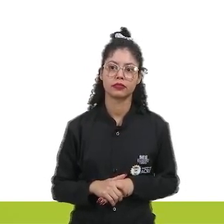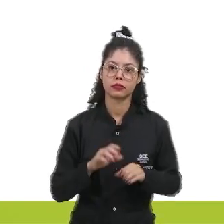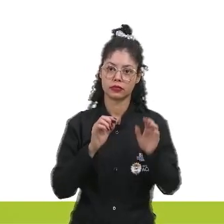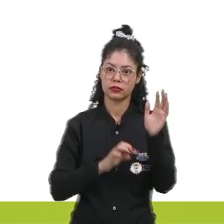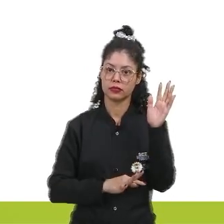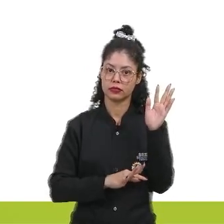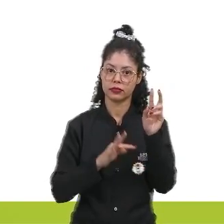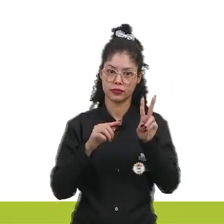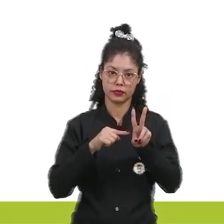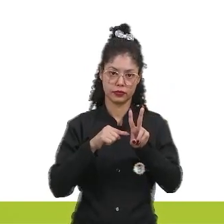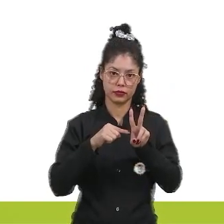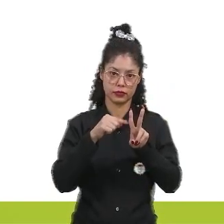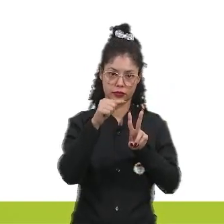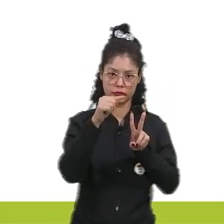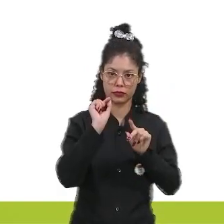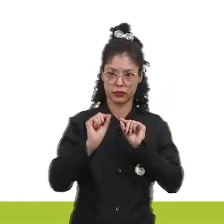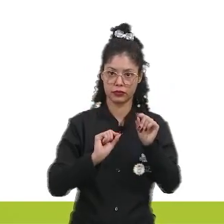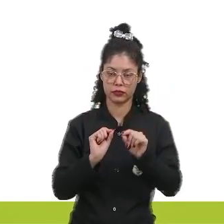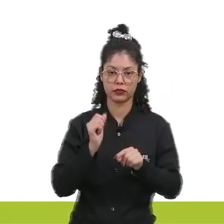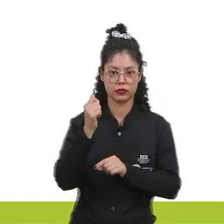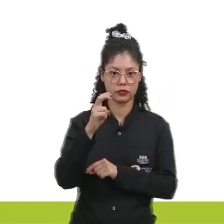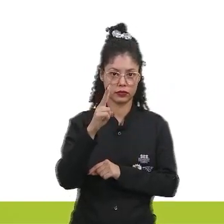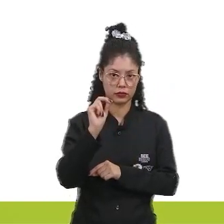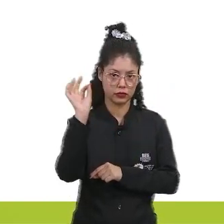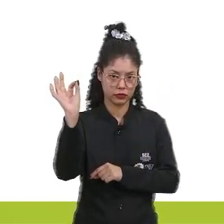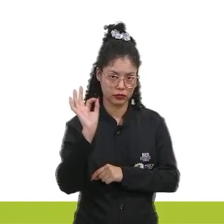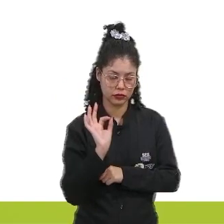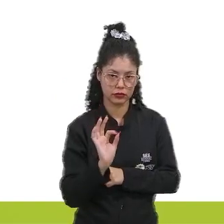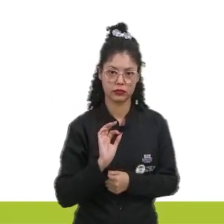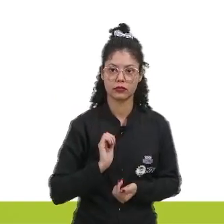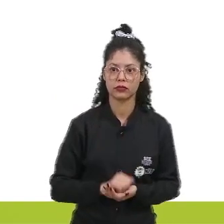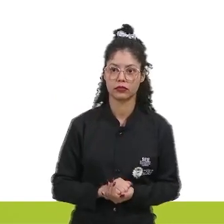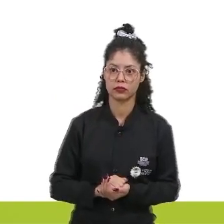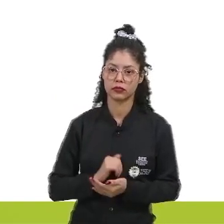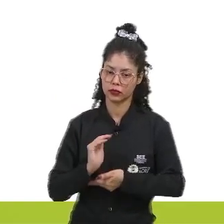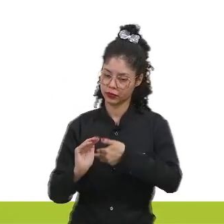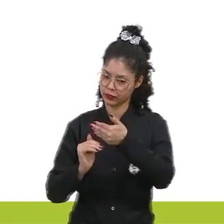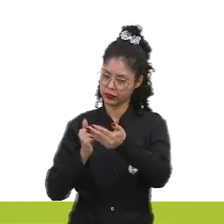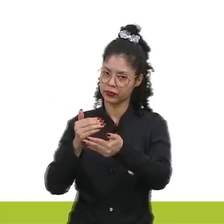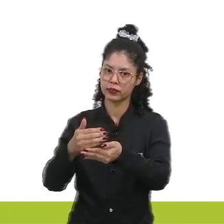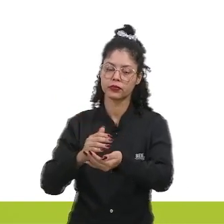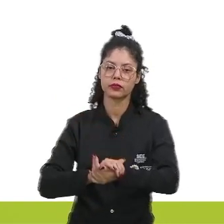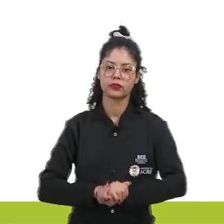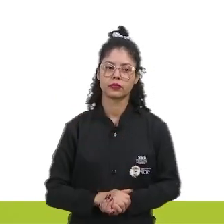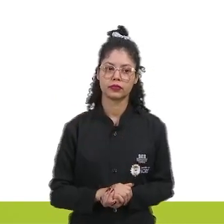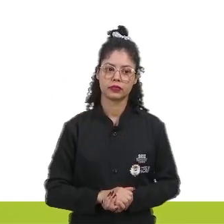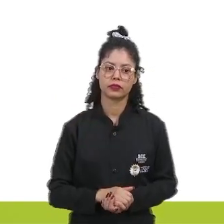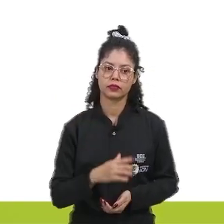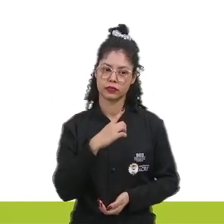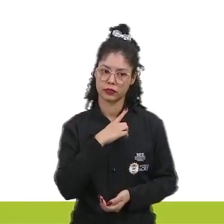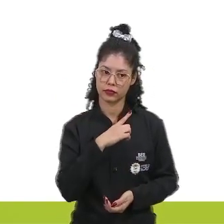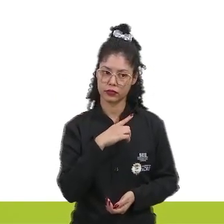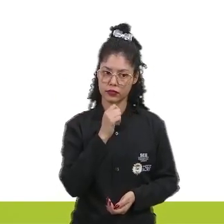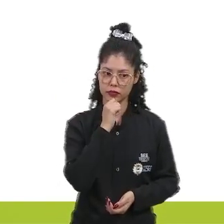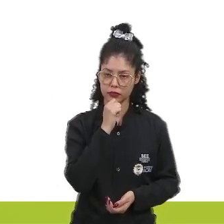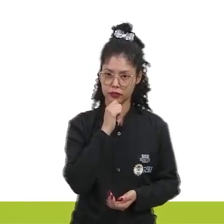de 50 centímetros cúbicos. Ele está mais ou menos aqui, ó, no meio do processo, né? Se você tiver